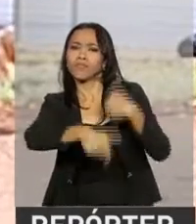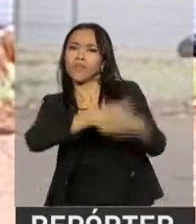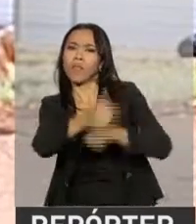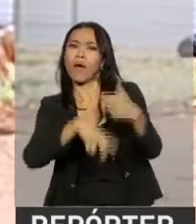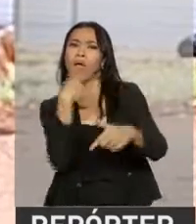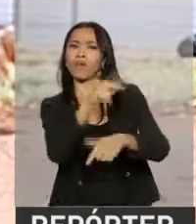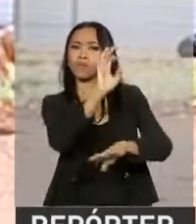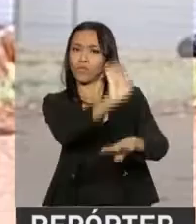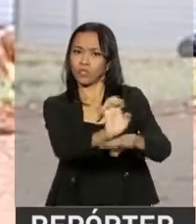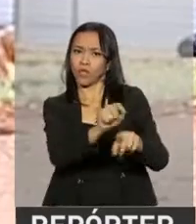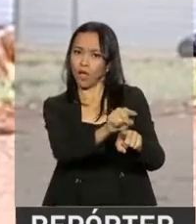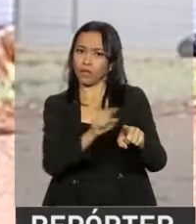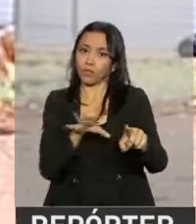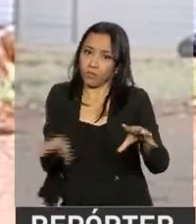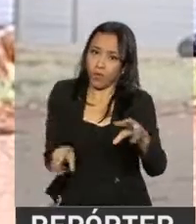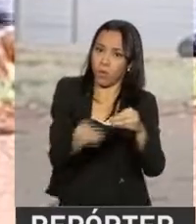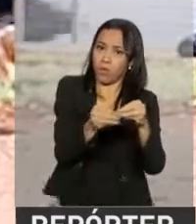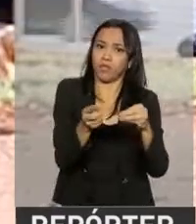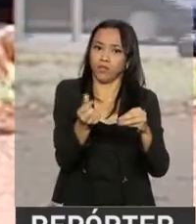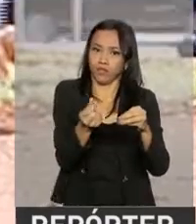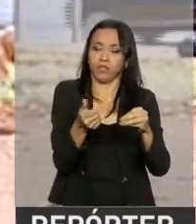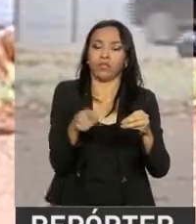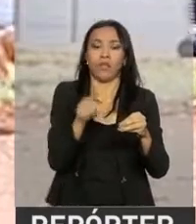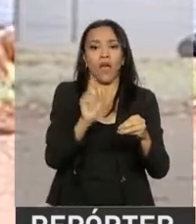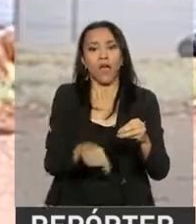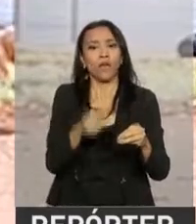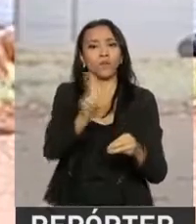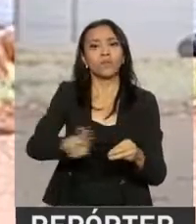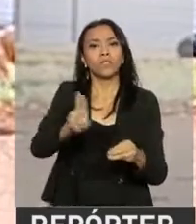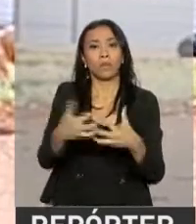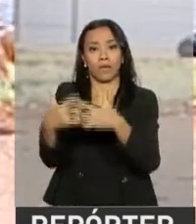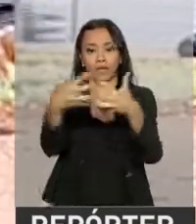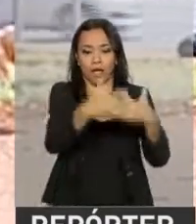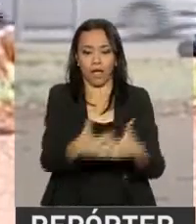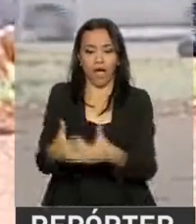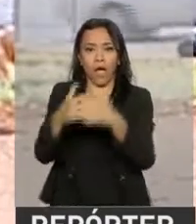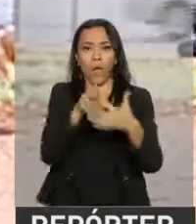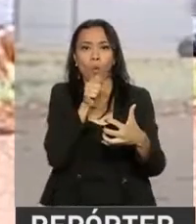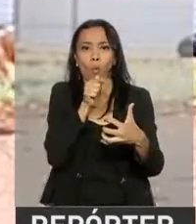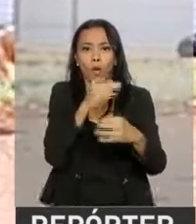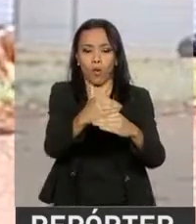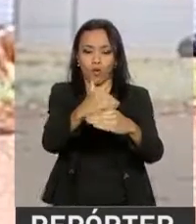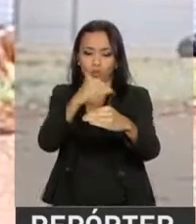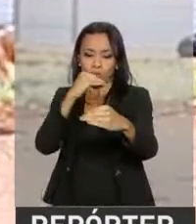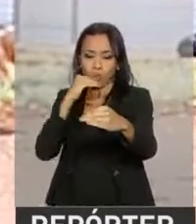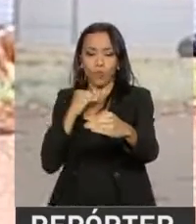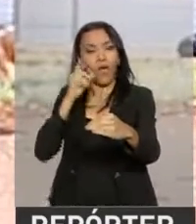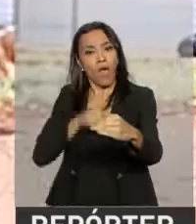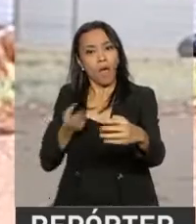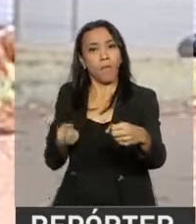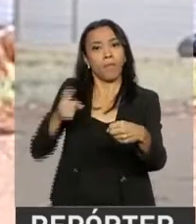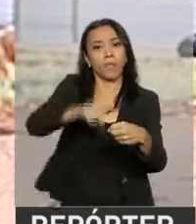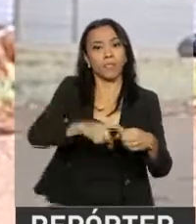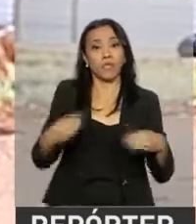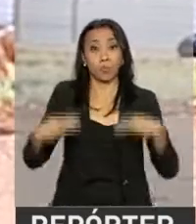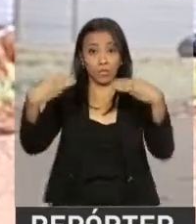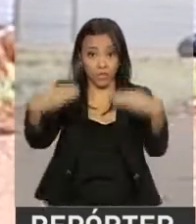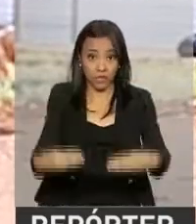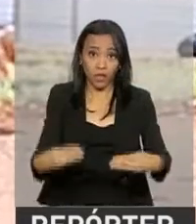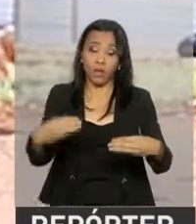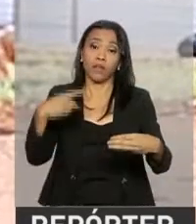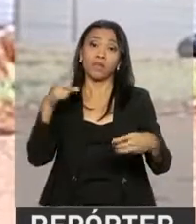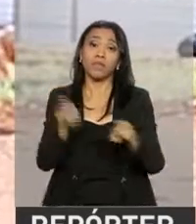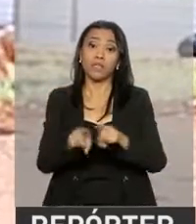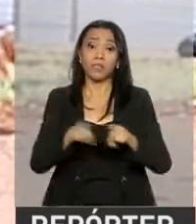O programa de abastecimento de água por meio de carros-pipas é uma parceria entre o Ministério da Integração Nacional e